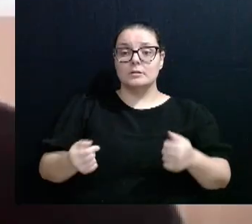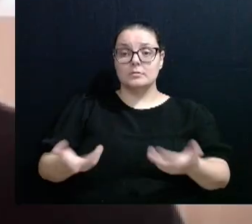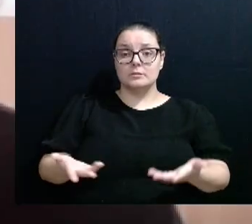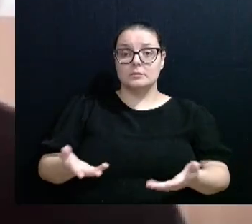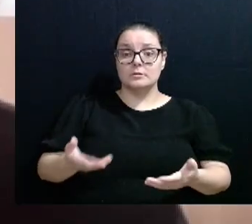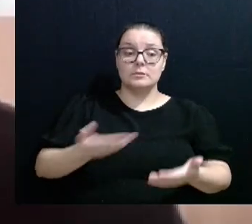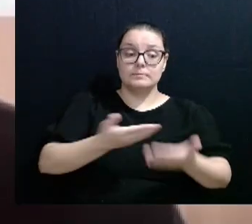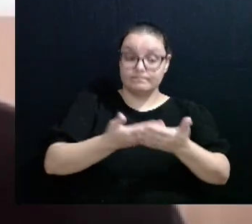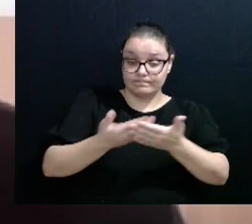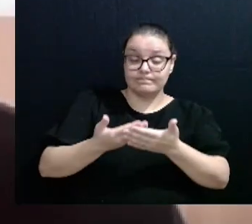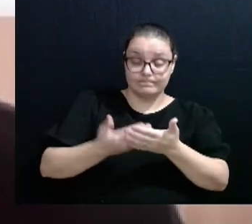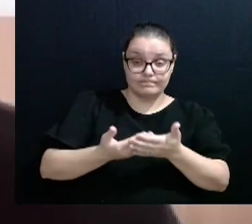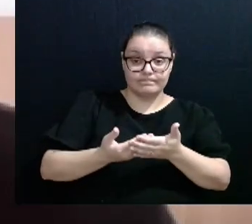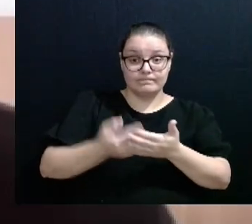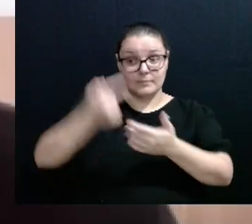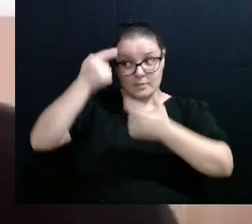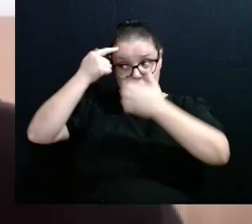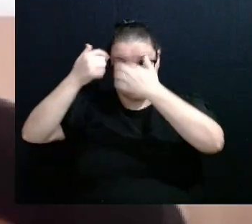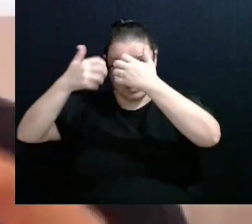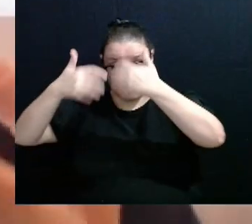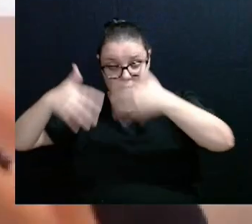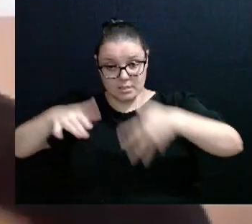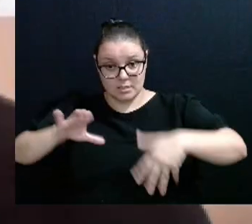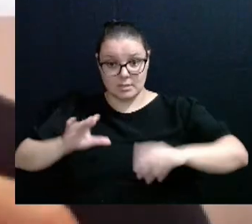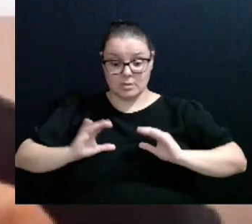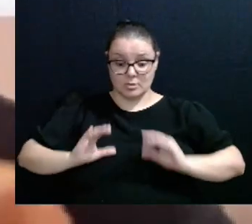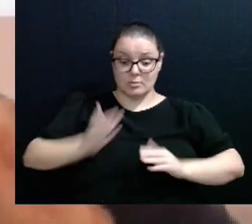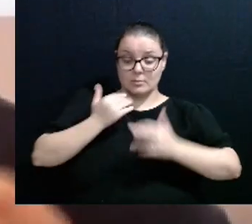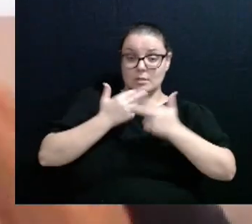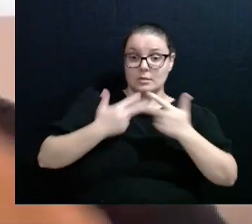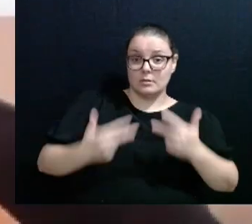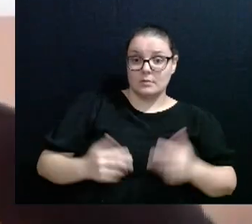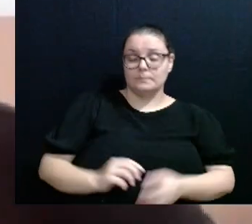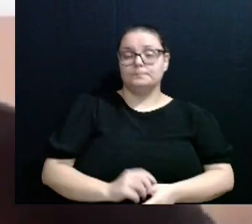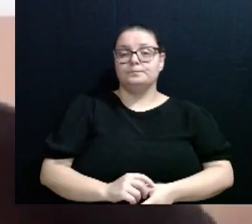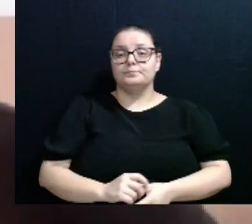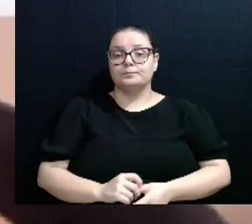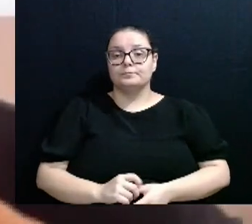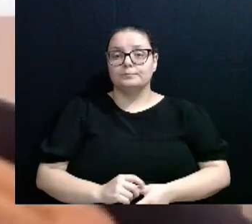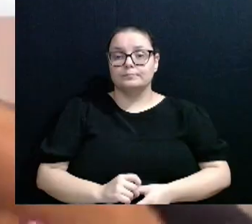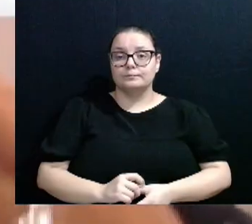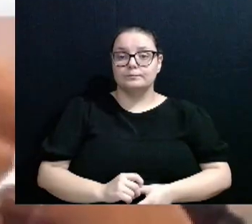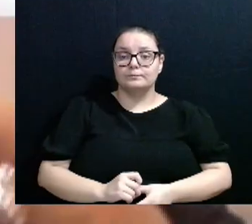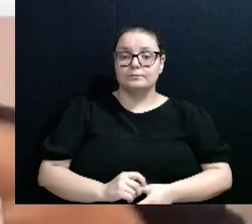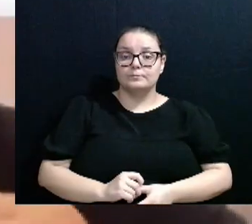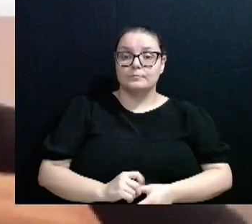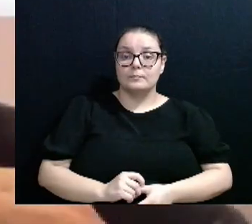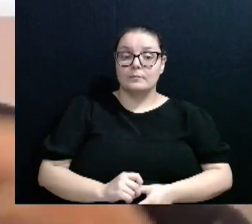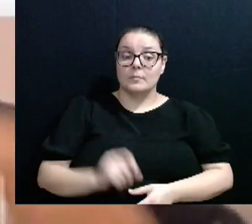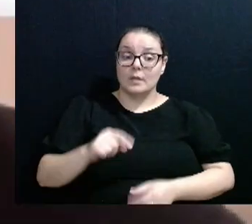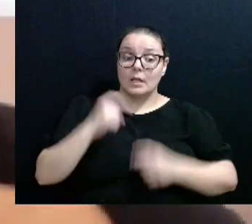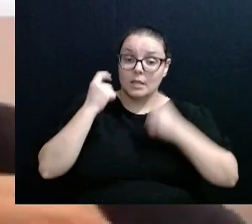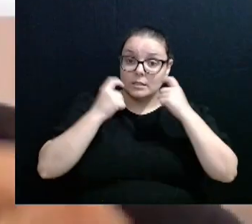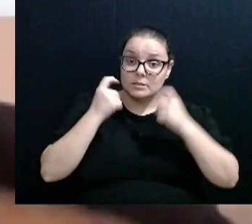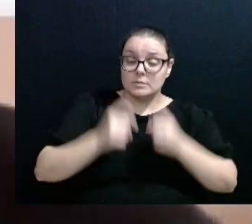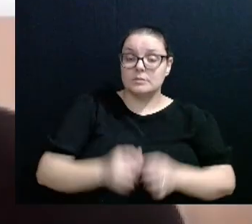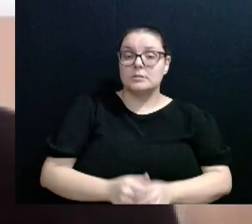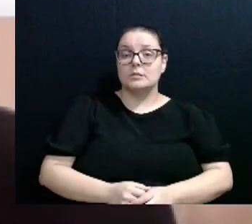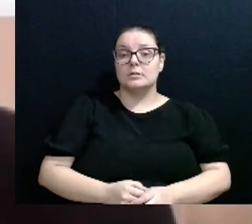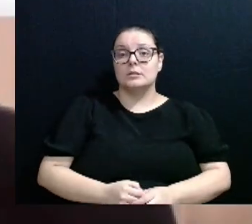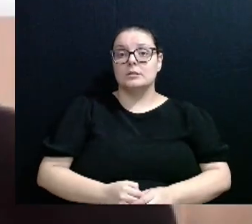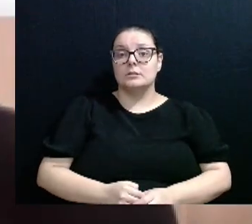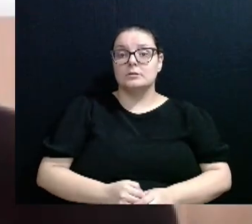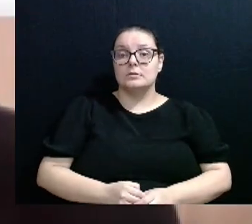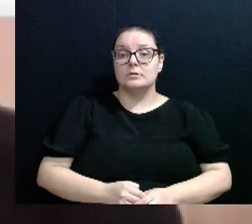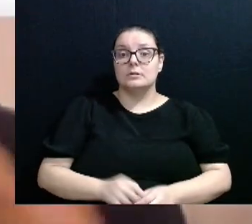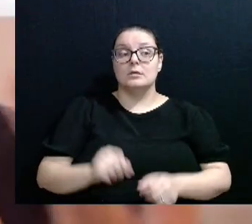na neurociência do comportamento alimentar, essa preocupação, ela faz que as pessoas